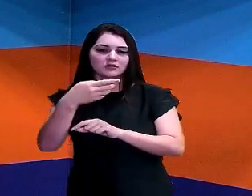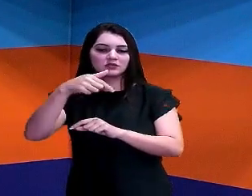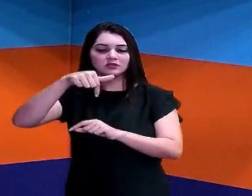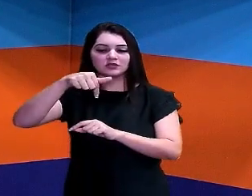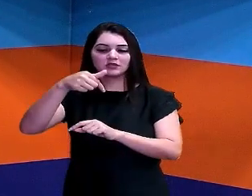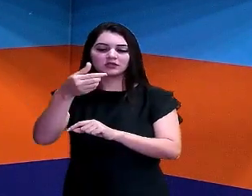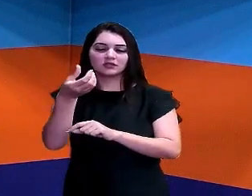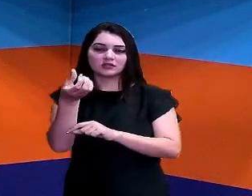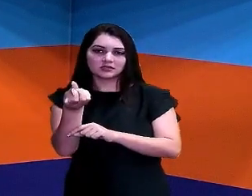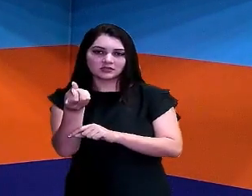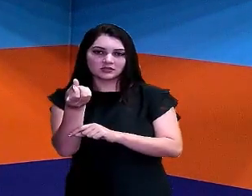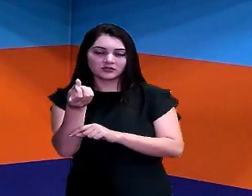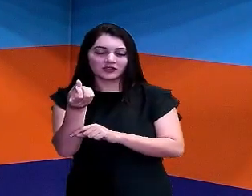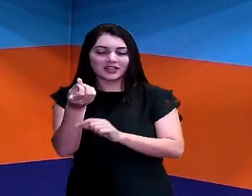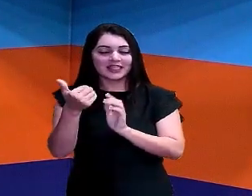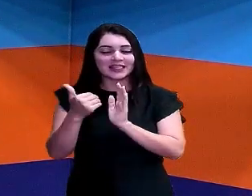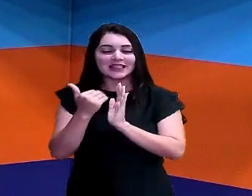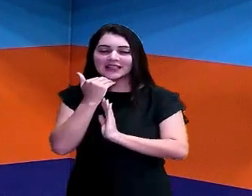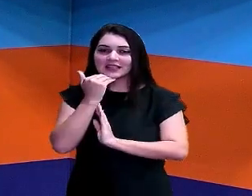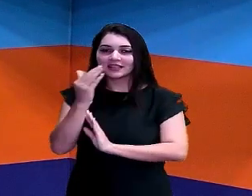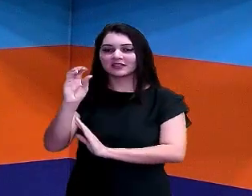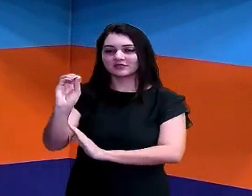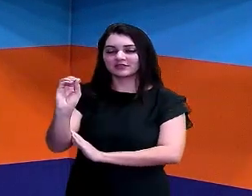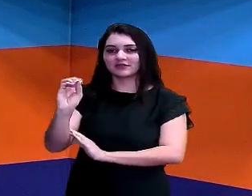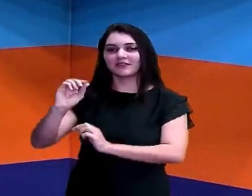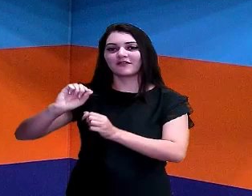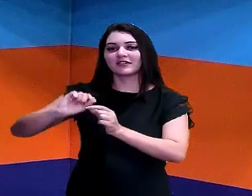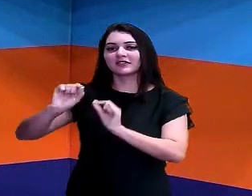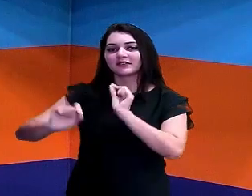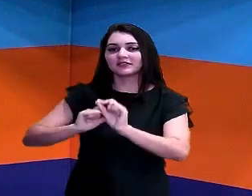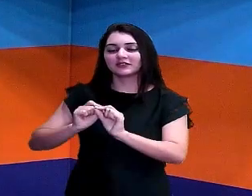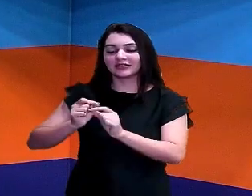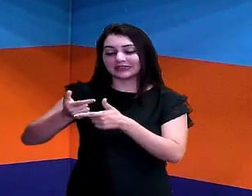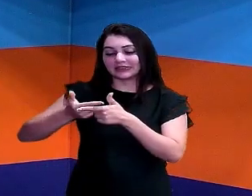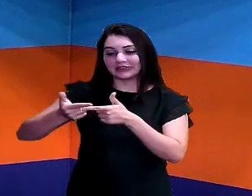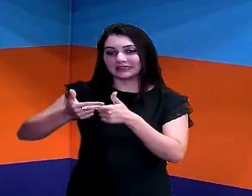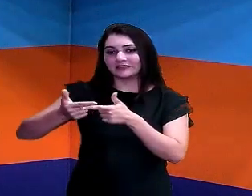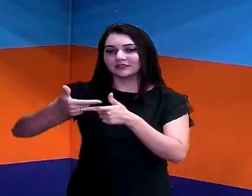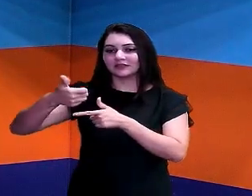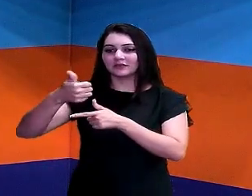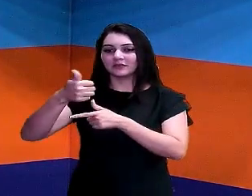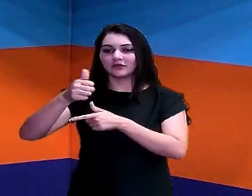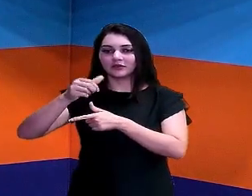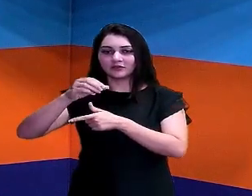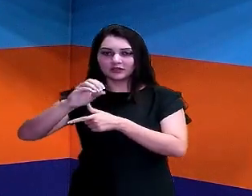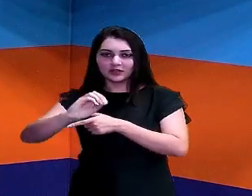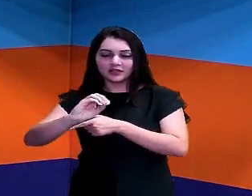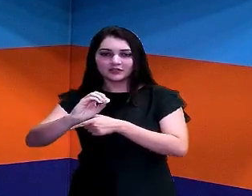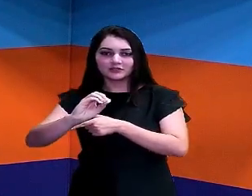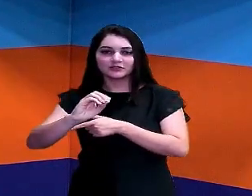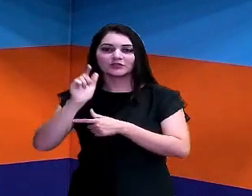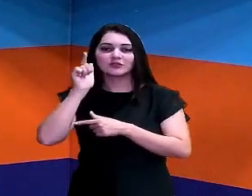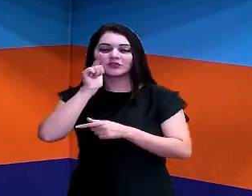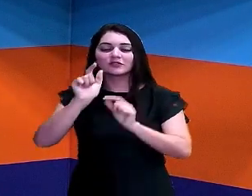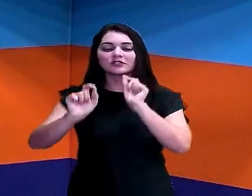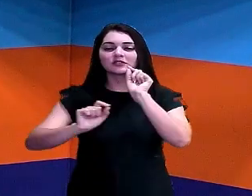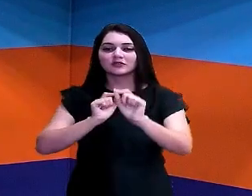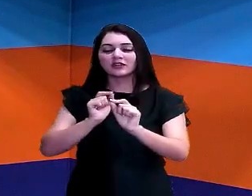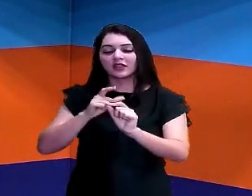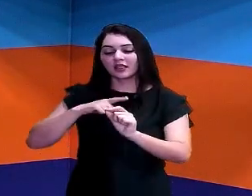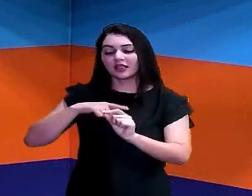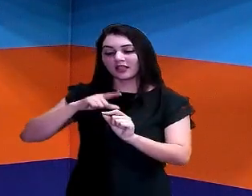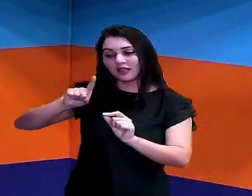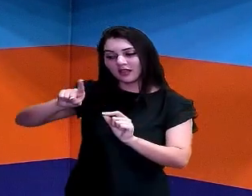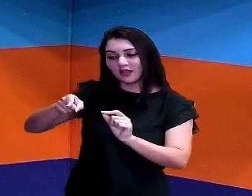1.476 sem o zero. E aí, fazendo isso aqui e dividindo por 10, eu consigo colocar a